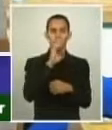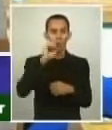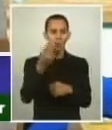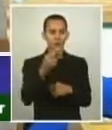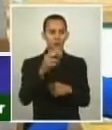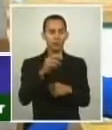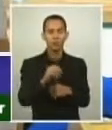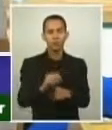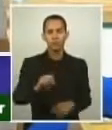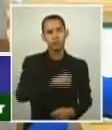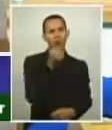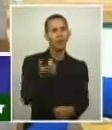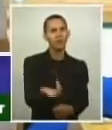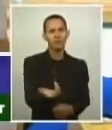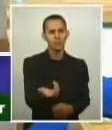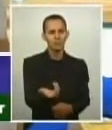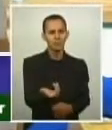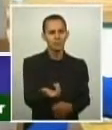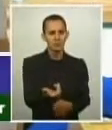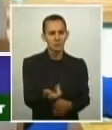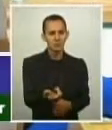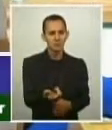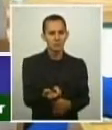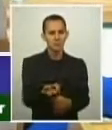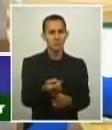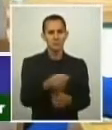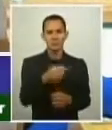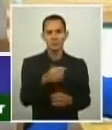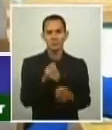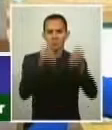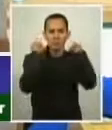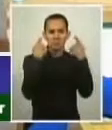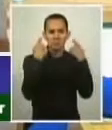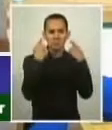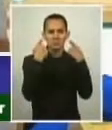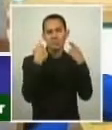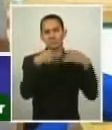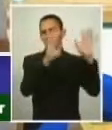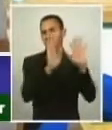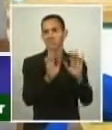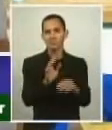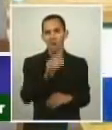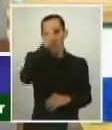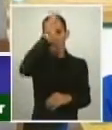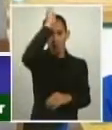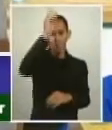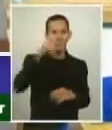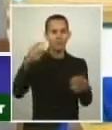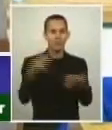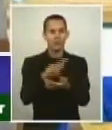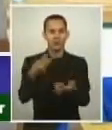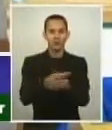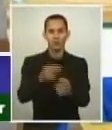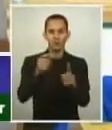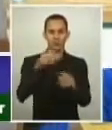Sadia rebeldia o maluco tá é uma banana para Roma nós não escuta e Tirando o erro de